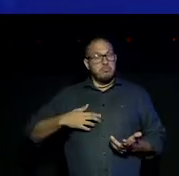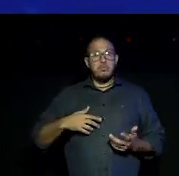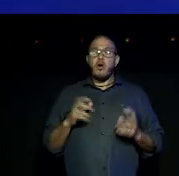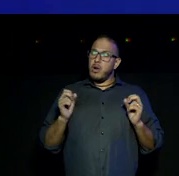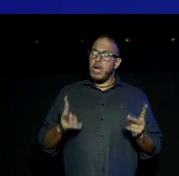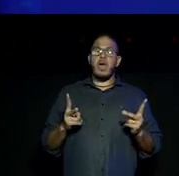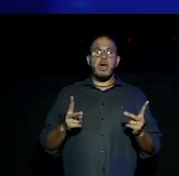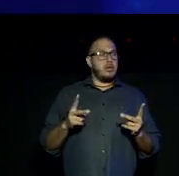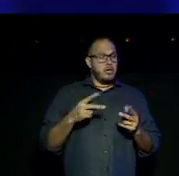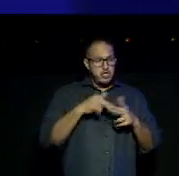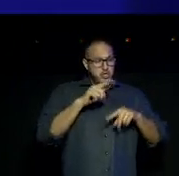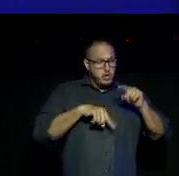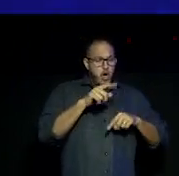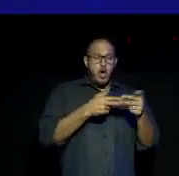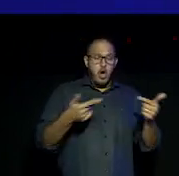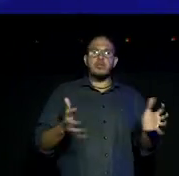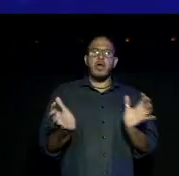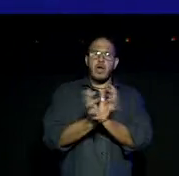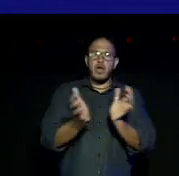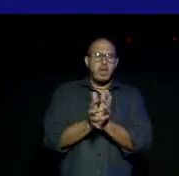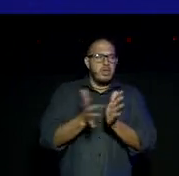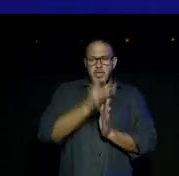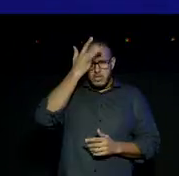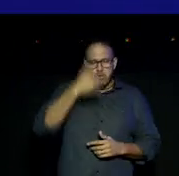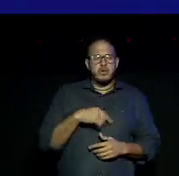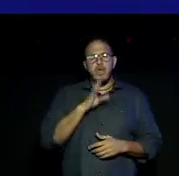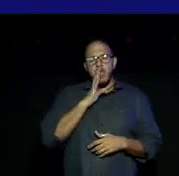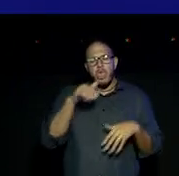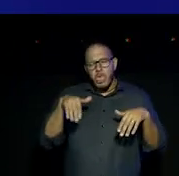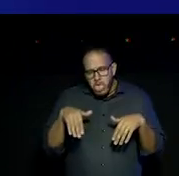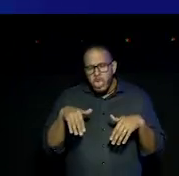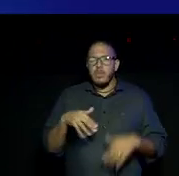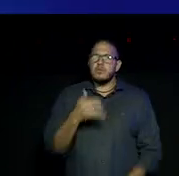bom, todas as coisas estão muito bem feitas, a equipe está arrebentada, as pessoas estão mal.